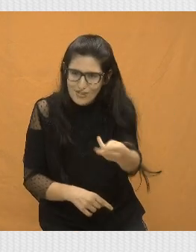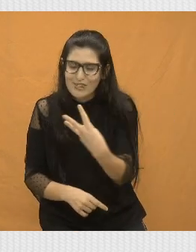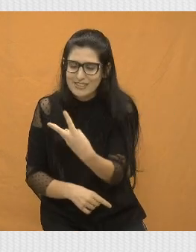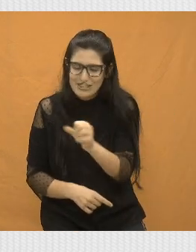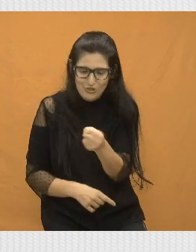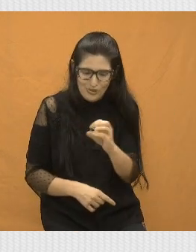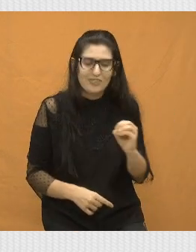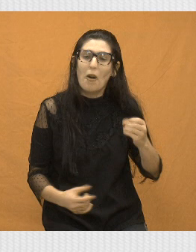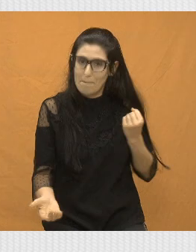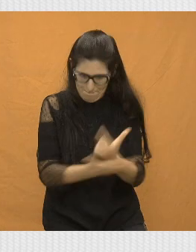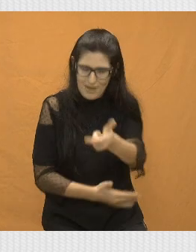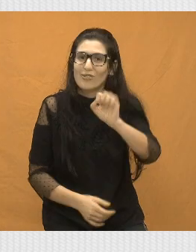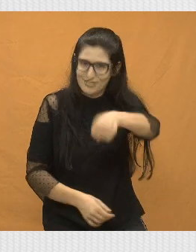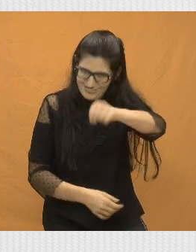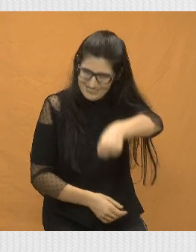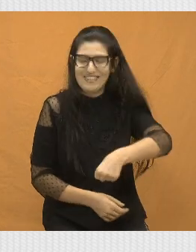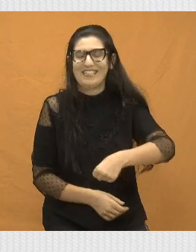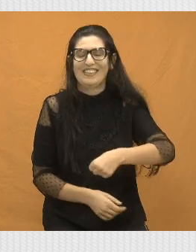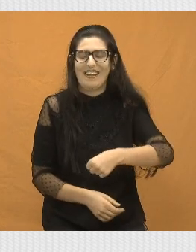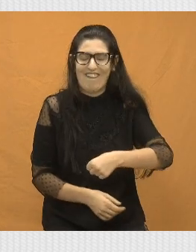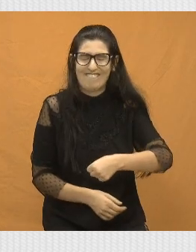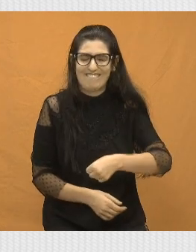19.380.000, chegando a uma meta de